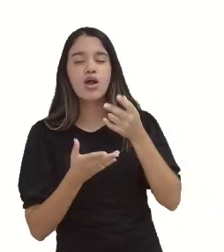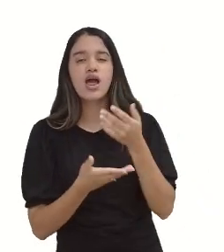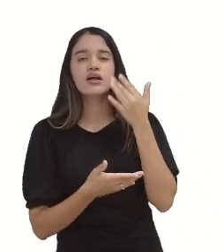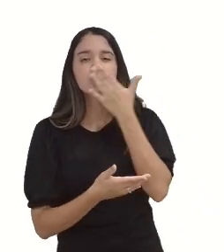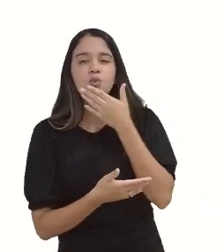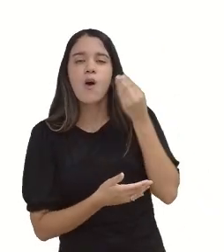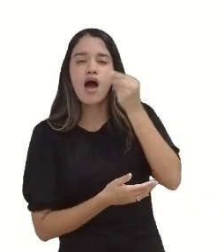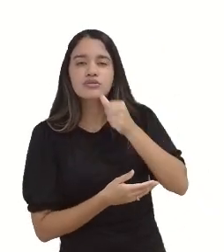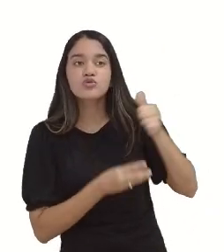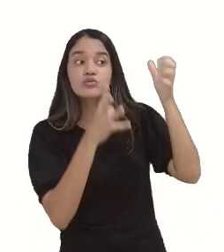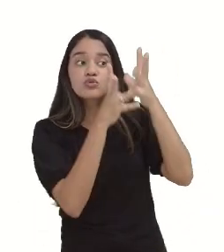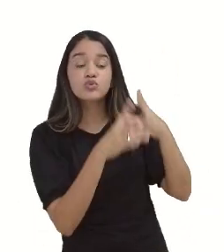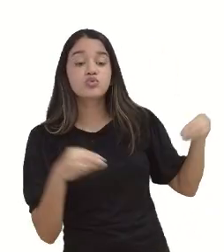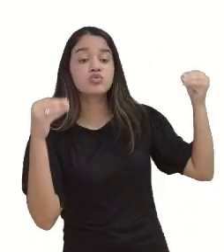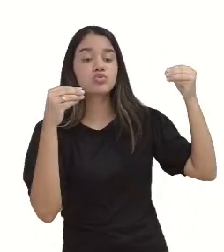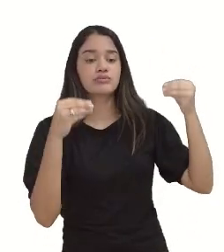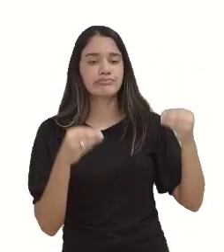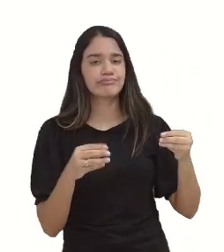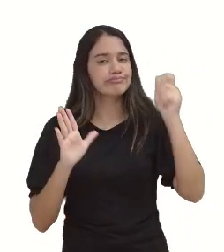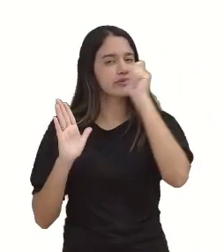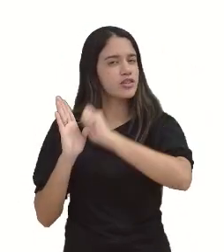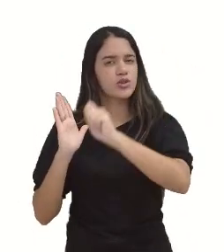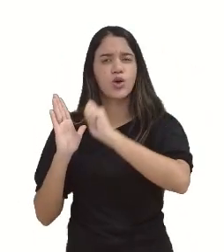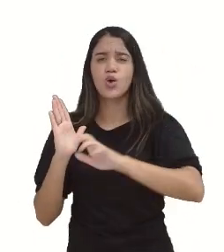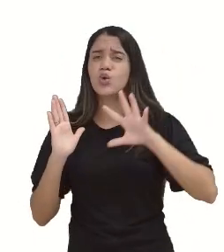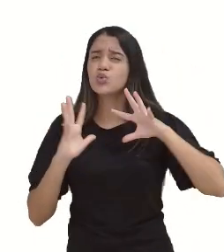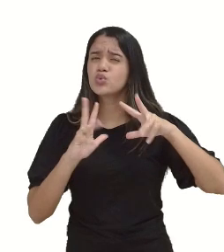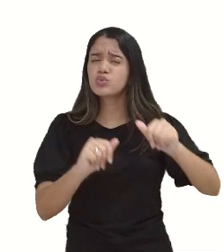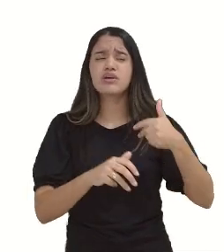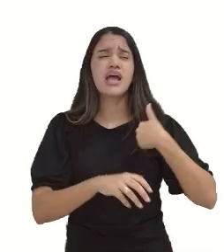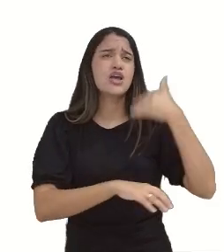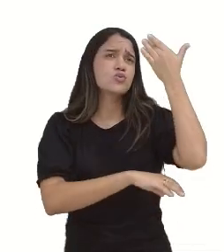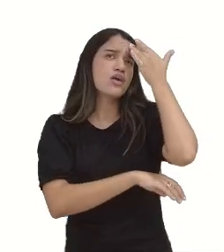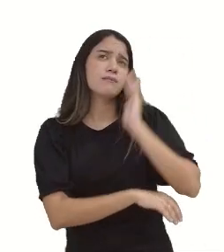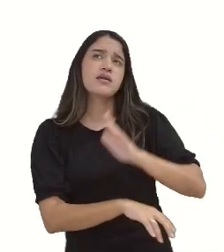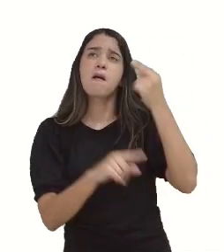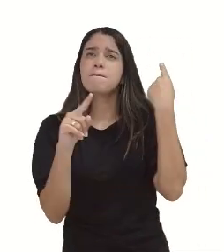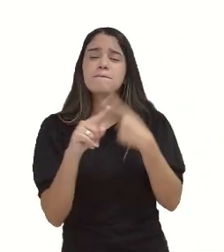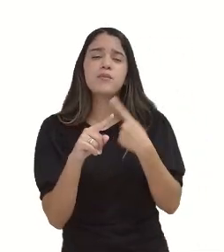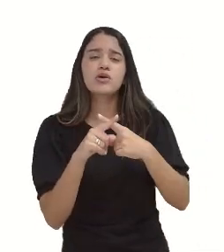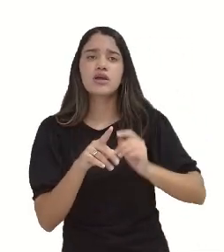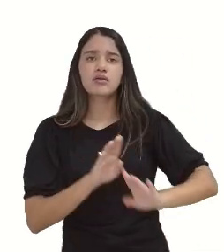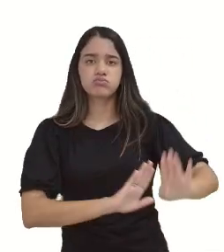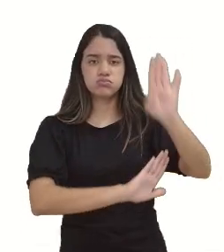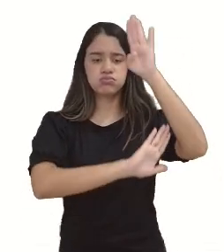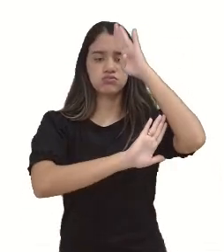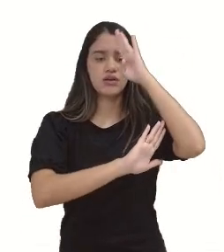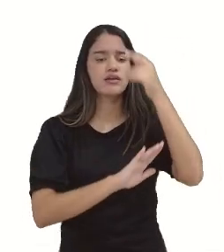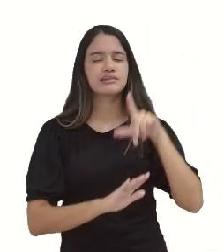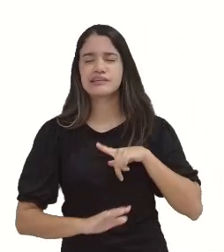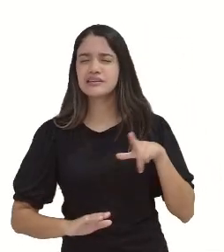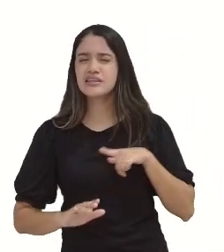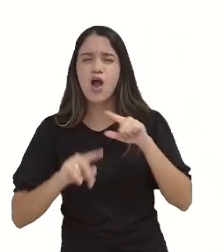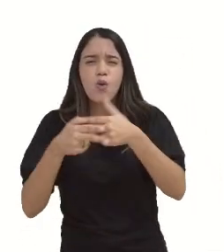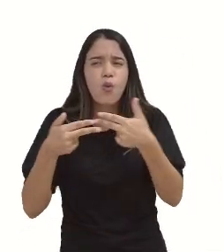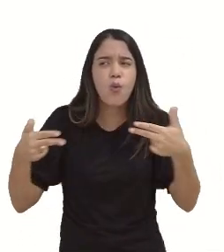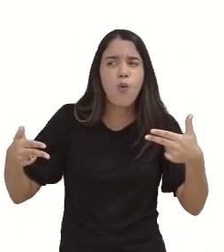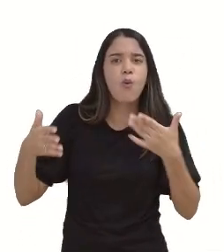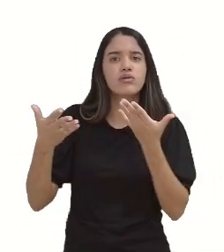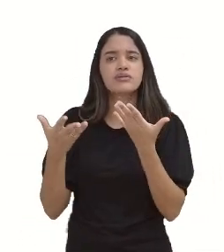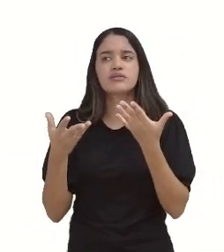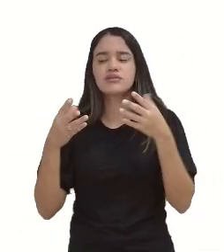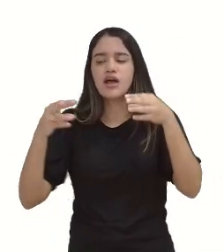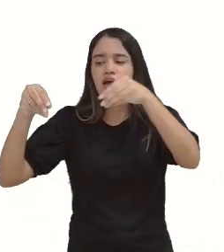a guerra estava anotada. Eu não sabia porque os soldados tinham tanta coisa a